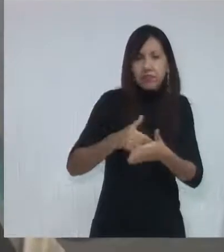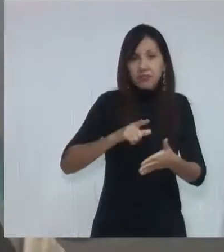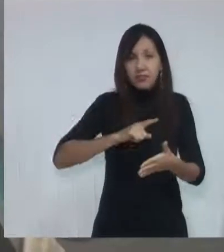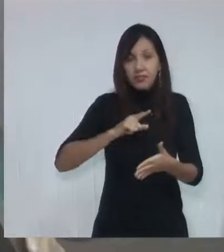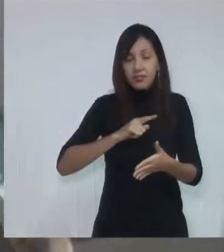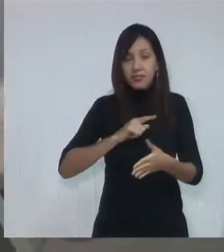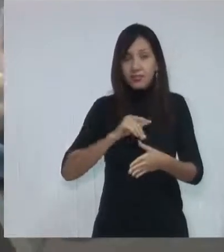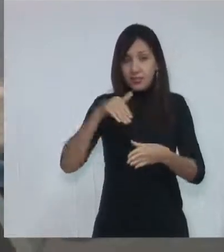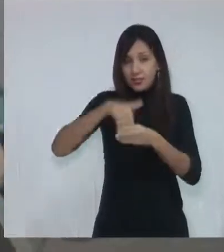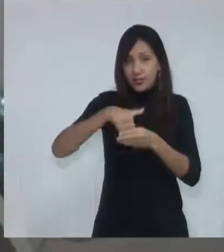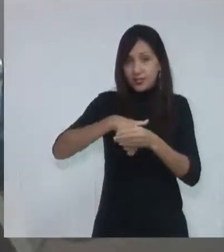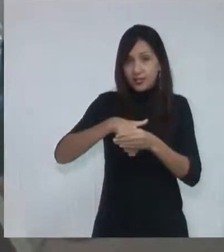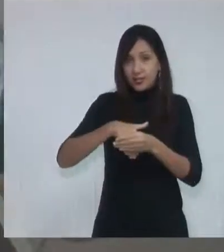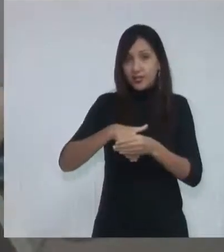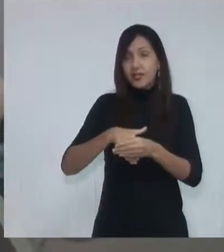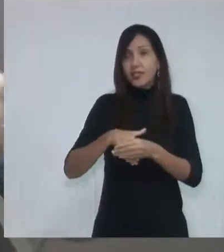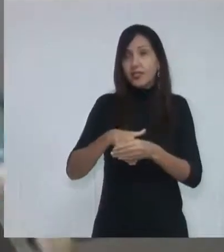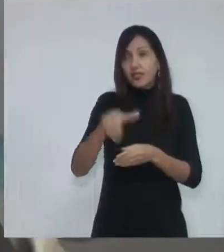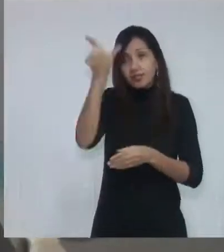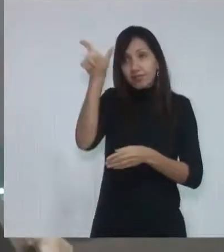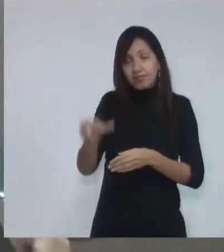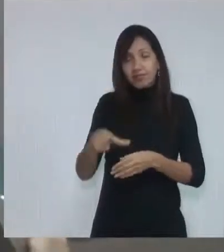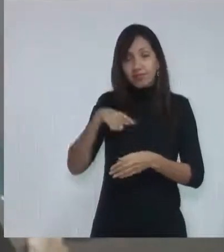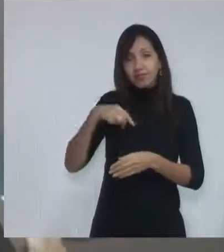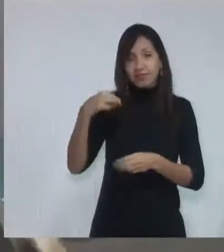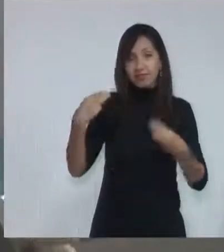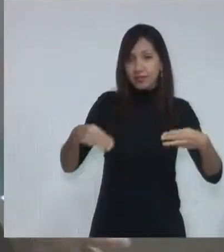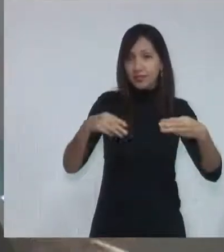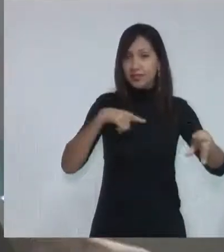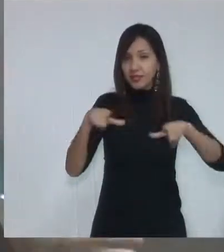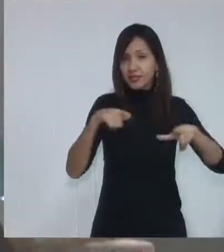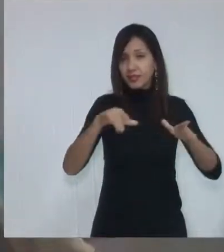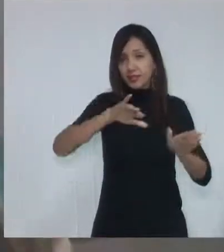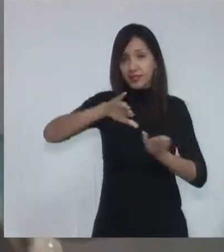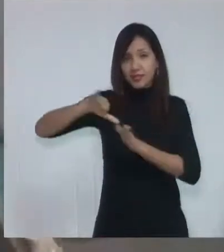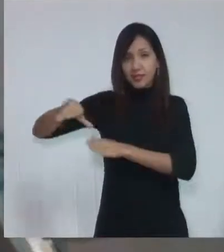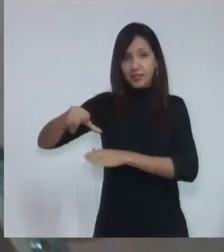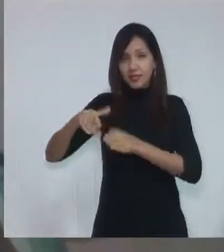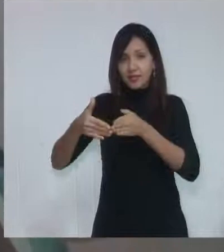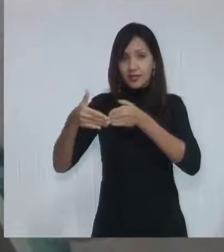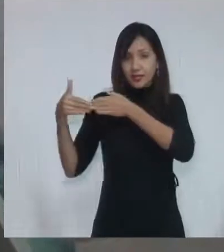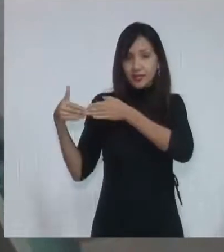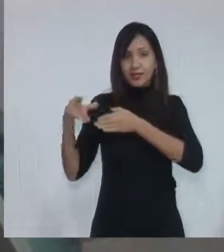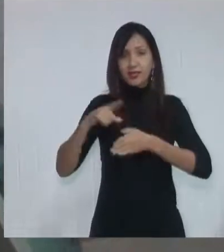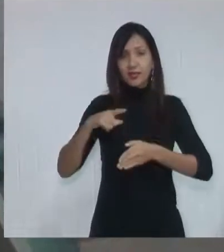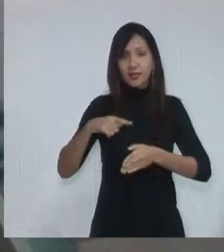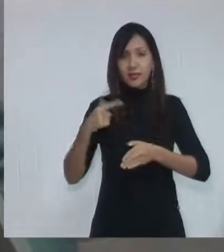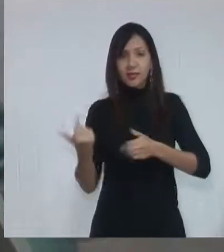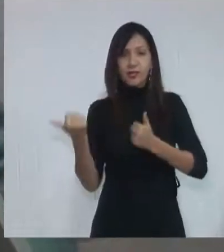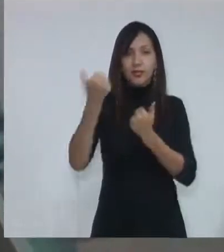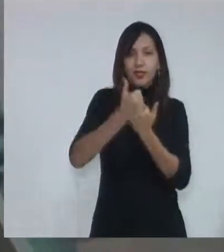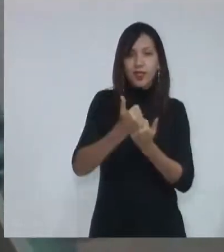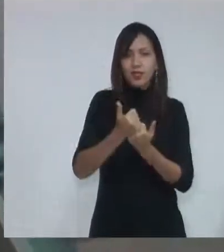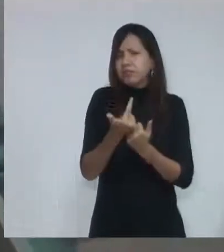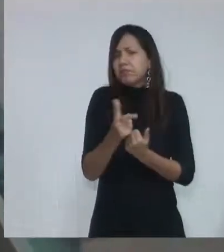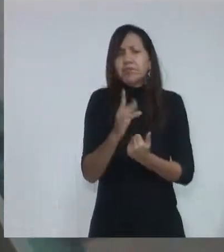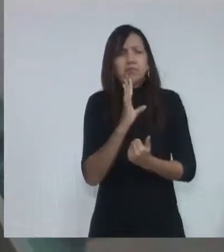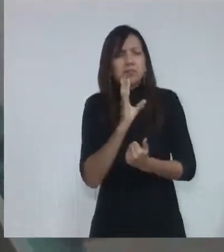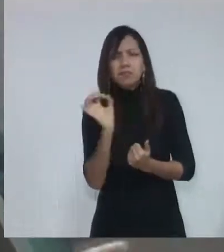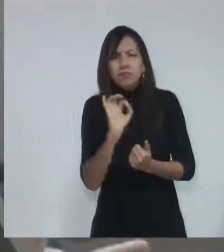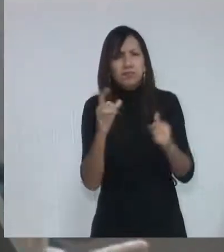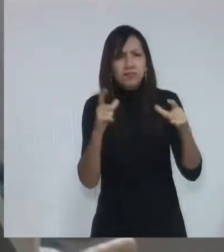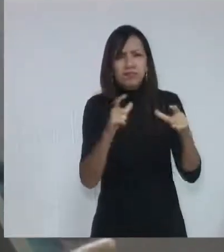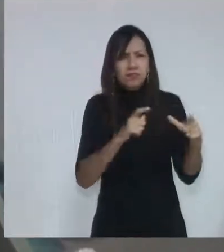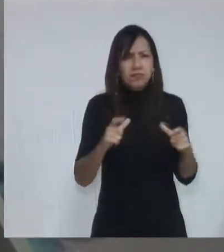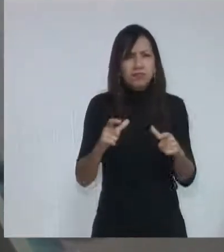do Trabalho se afastou e tomou posse um outro ministro do Trabalho que, infelizmente, não tem um conhecimento da